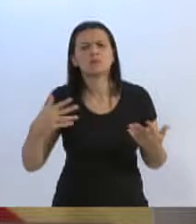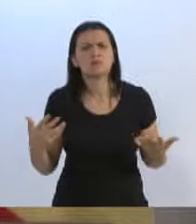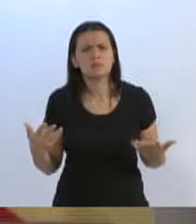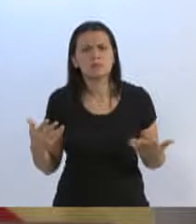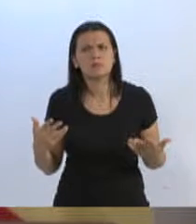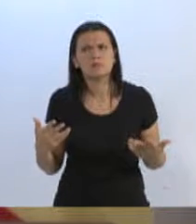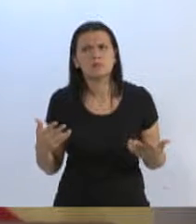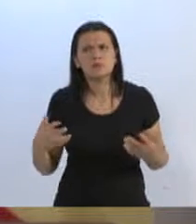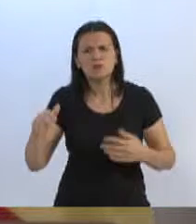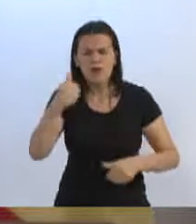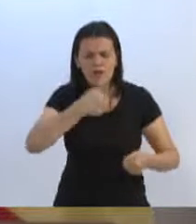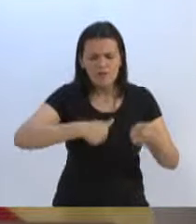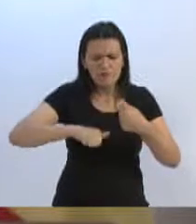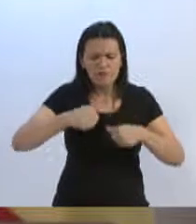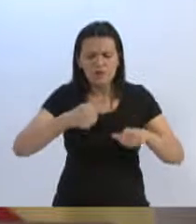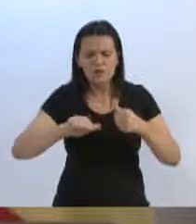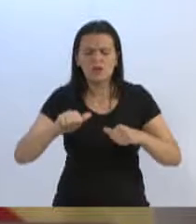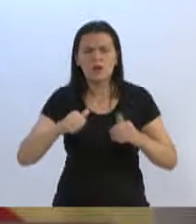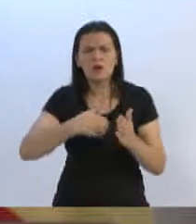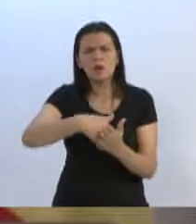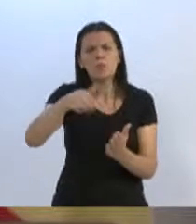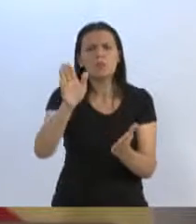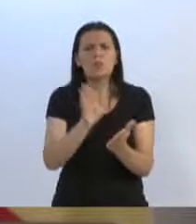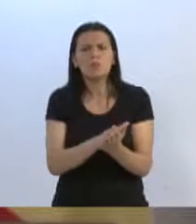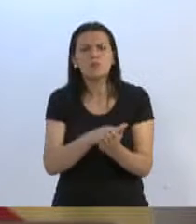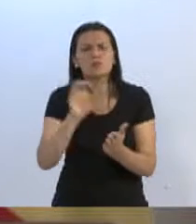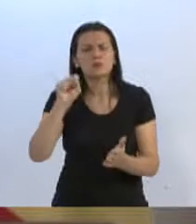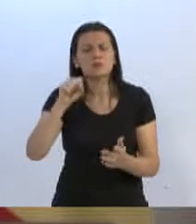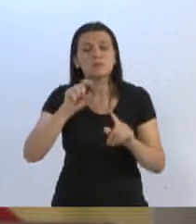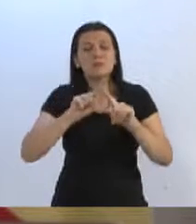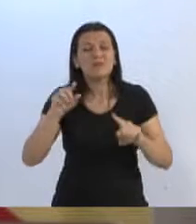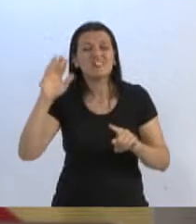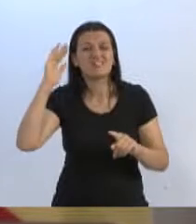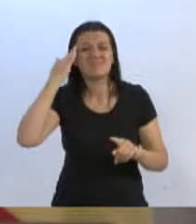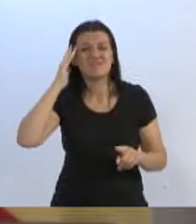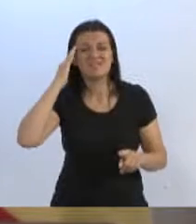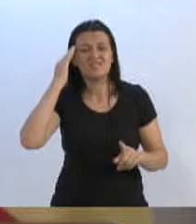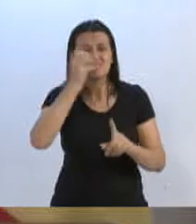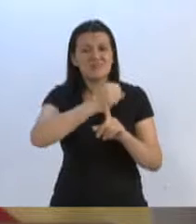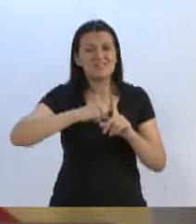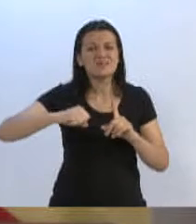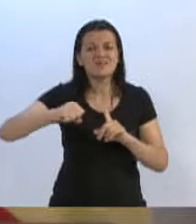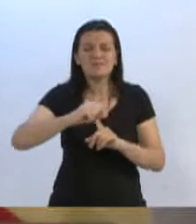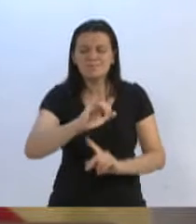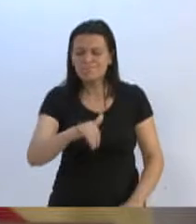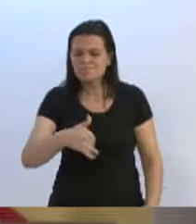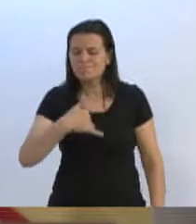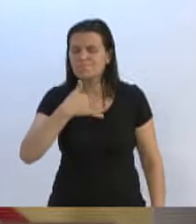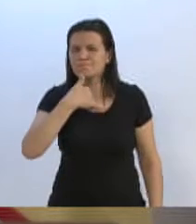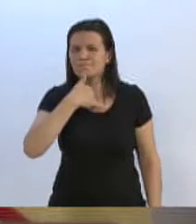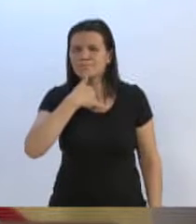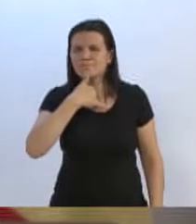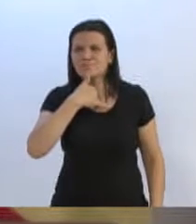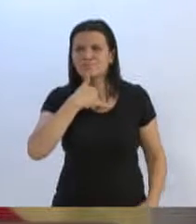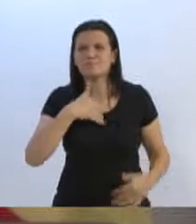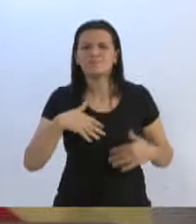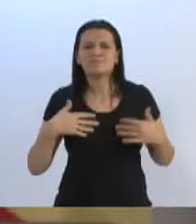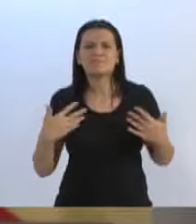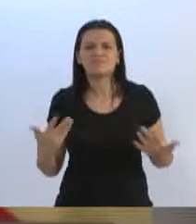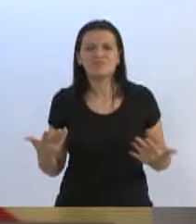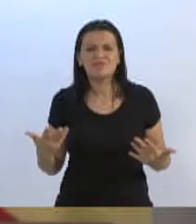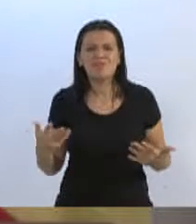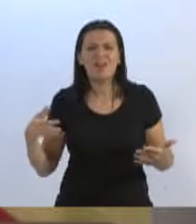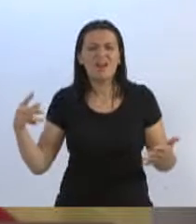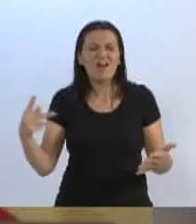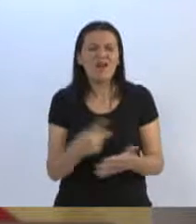de fiscalizarmos as aplicações das multas, sim, mas de entendermos que a sociedade, infelizmente, está absolutamente